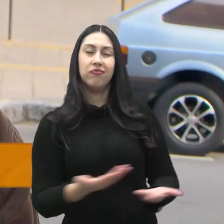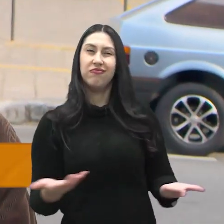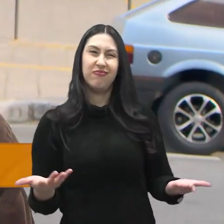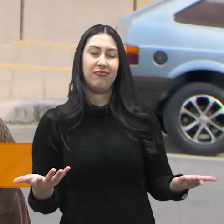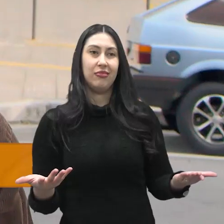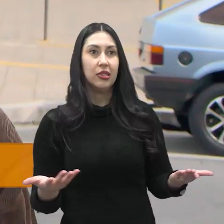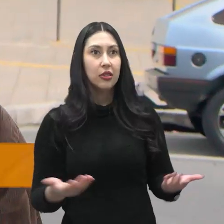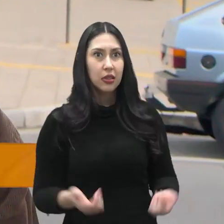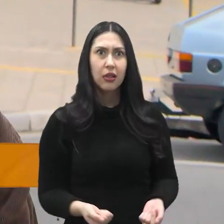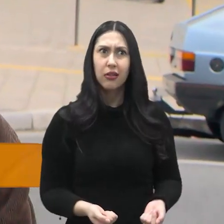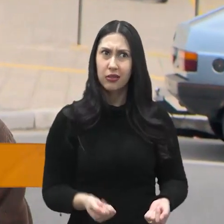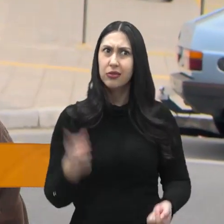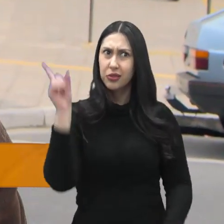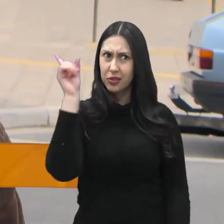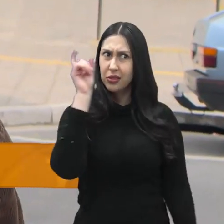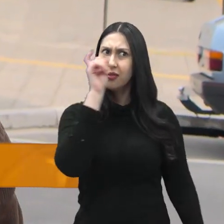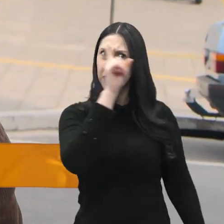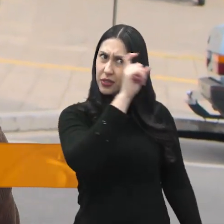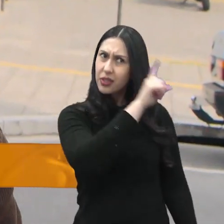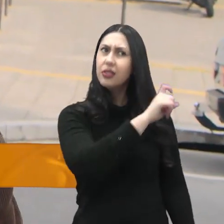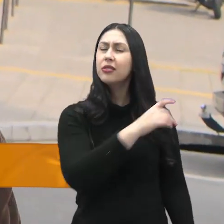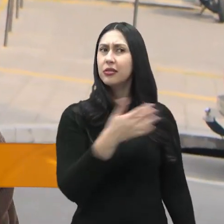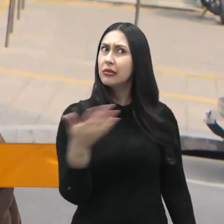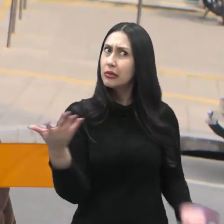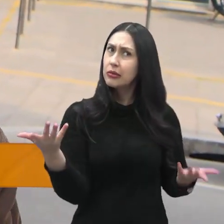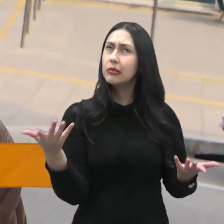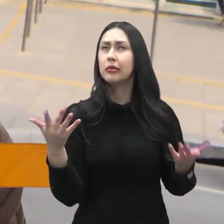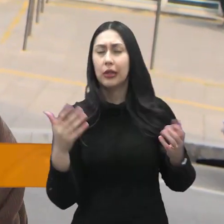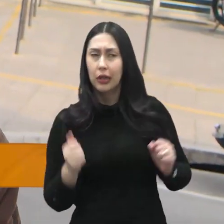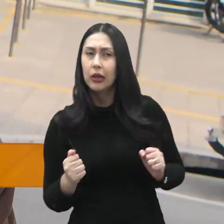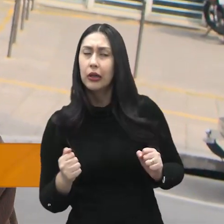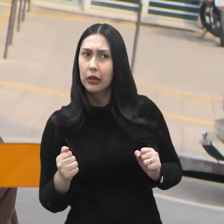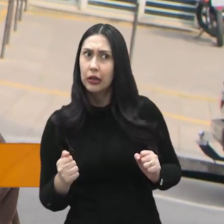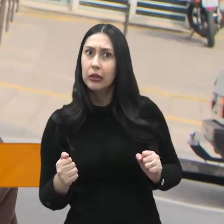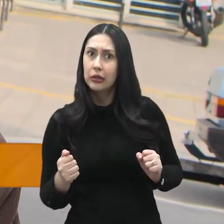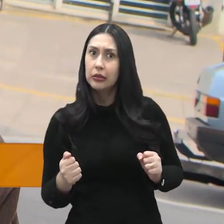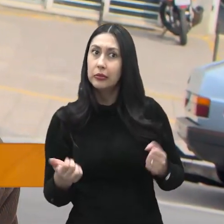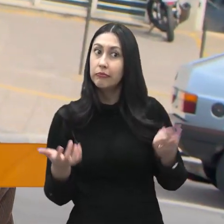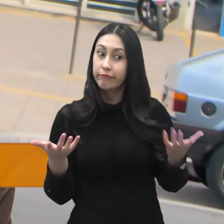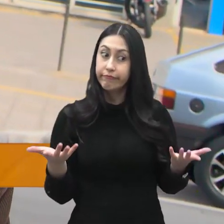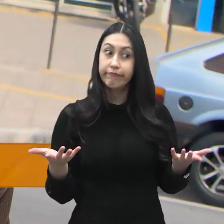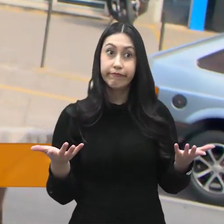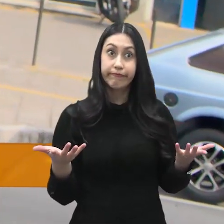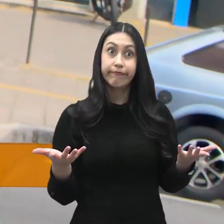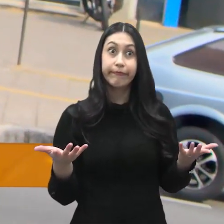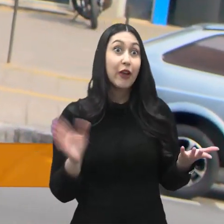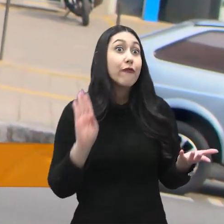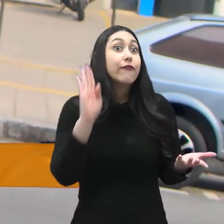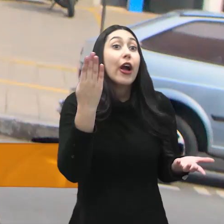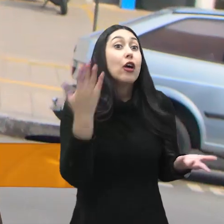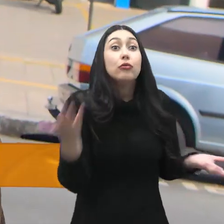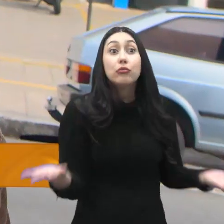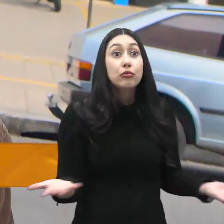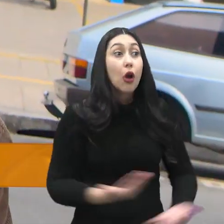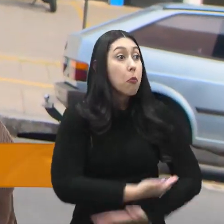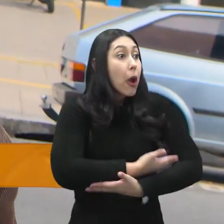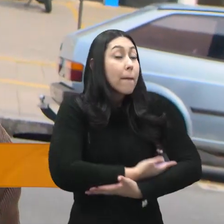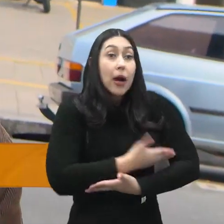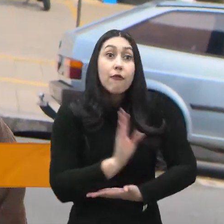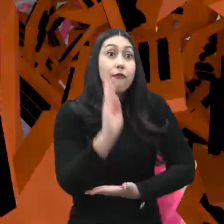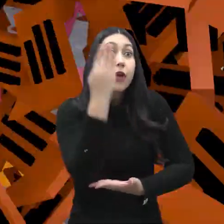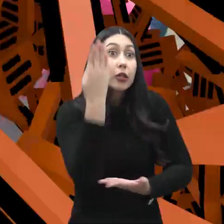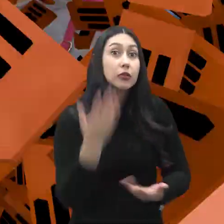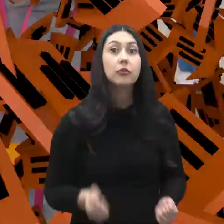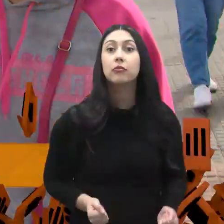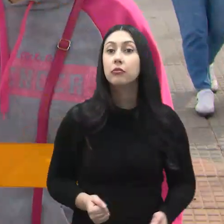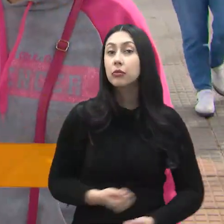boneco. Isso é complicado, né? Entendeu? Então a situação fica artificial, não é real aquilo